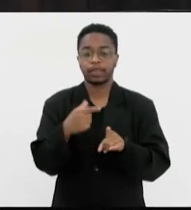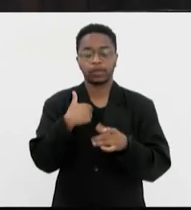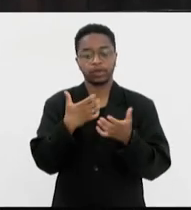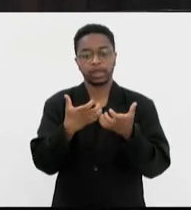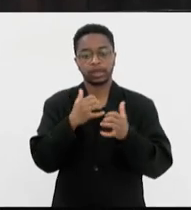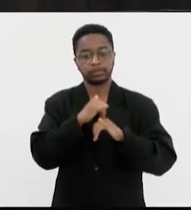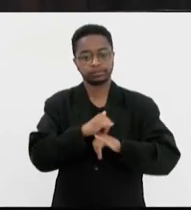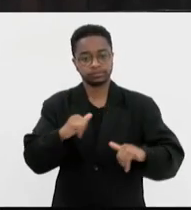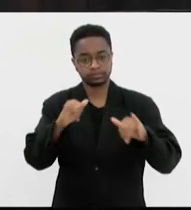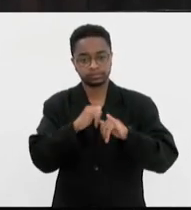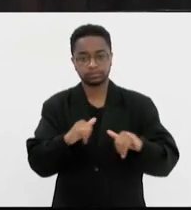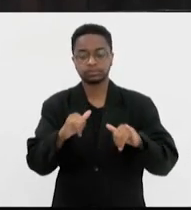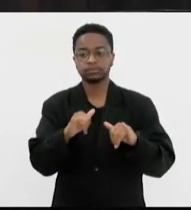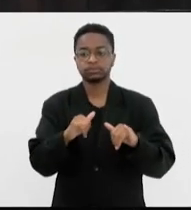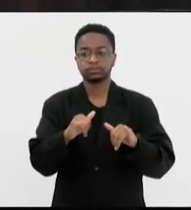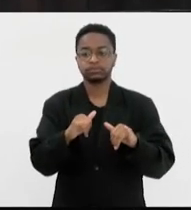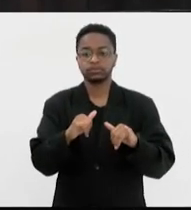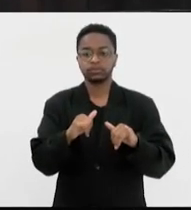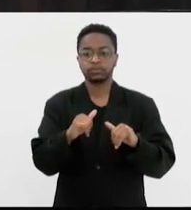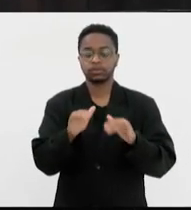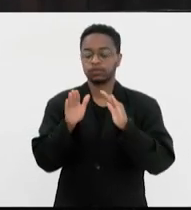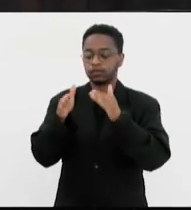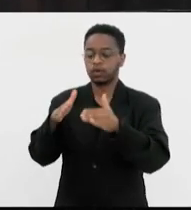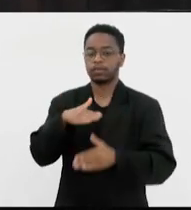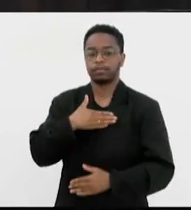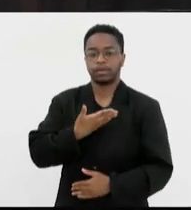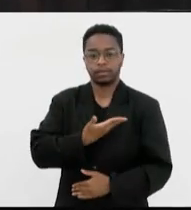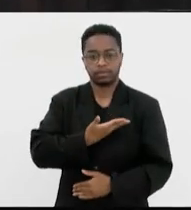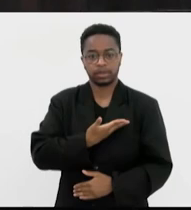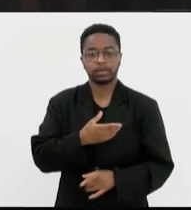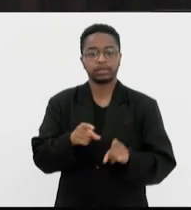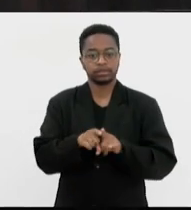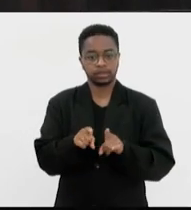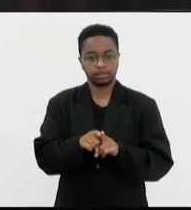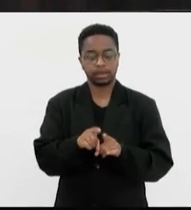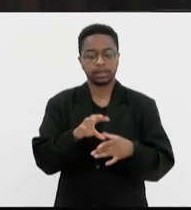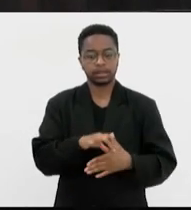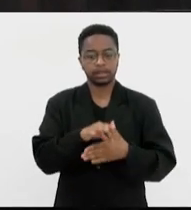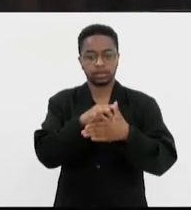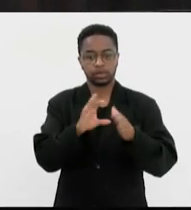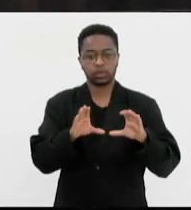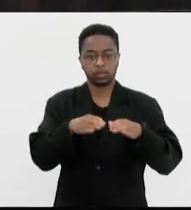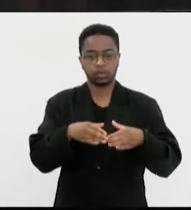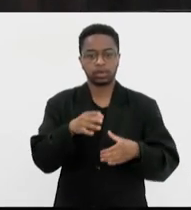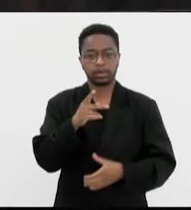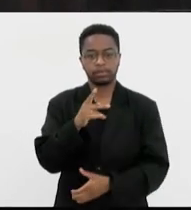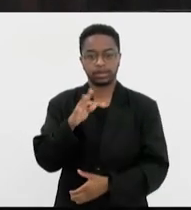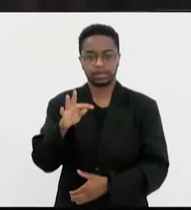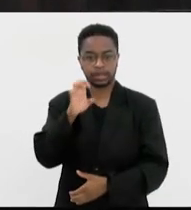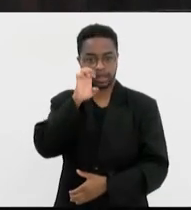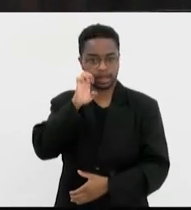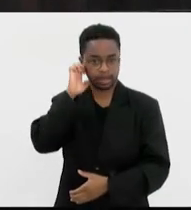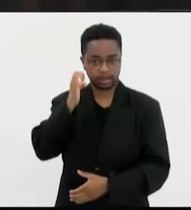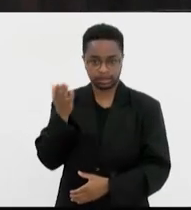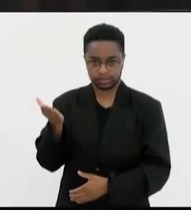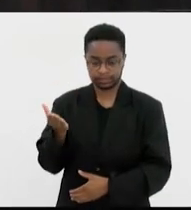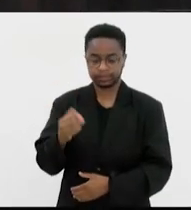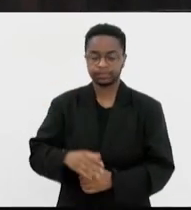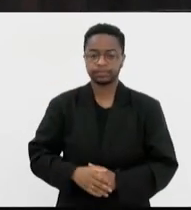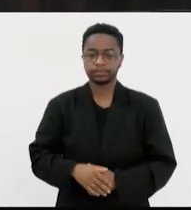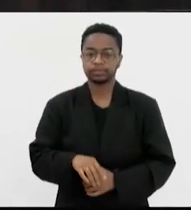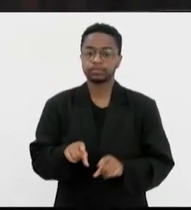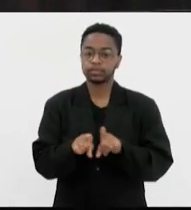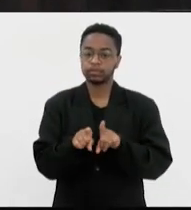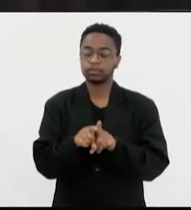e reiterar aqui, olhando para a minha companheira também de oposição e líder da bancada do PTL, Takimoto,